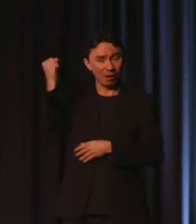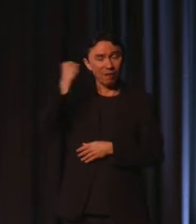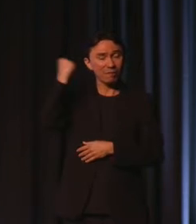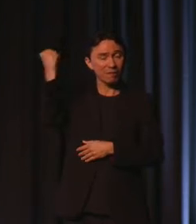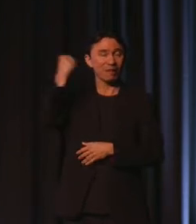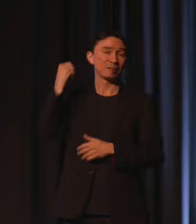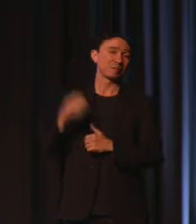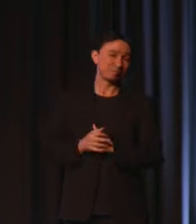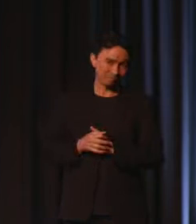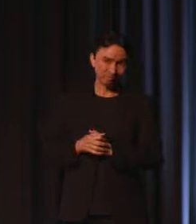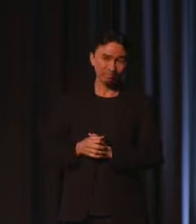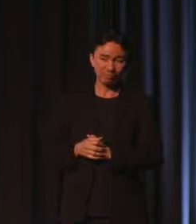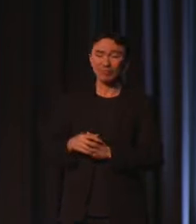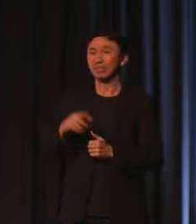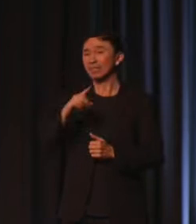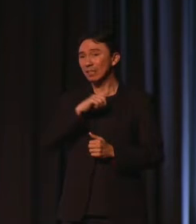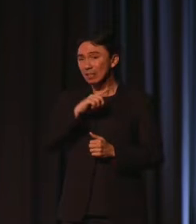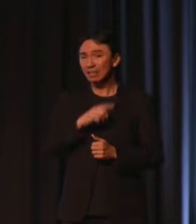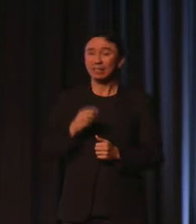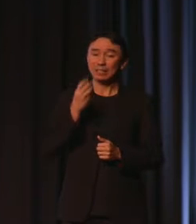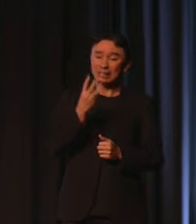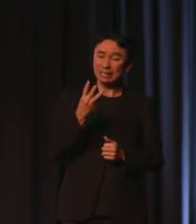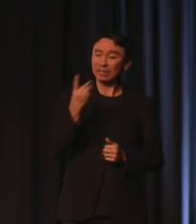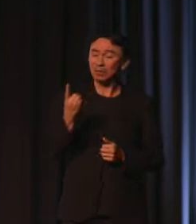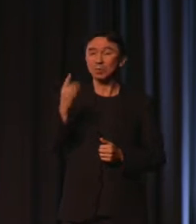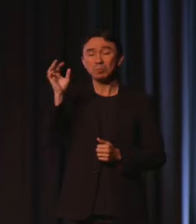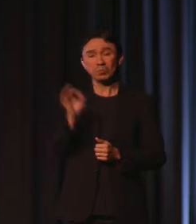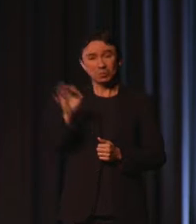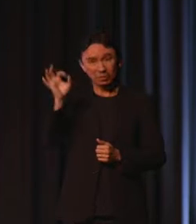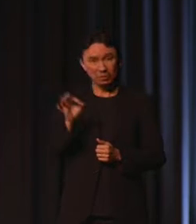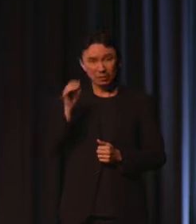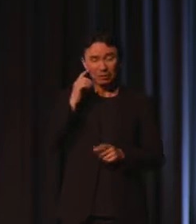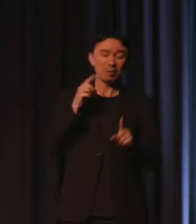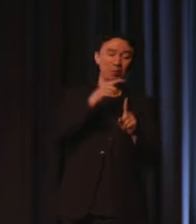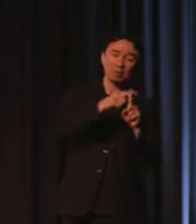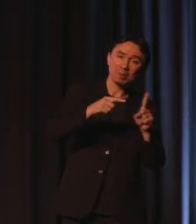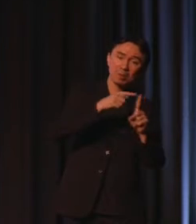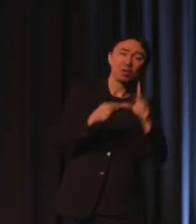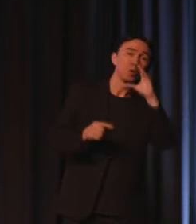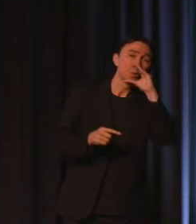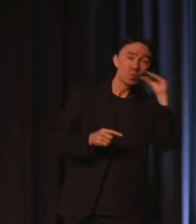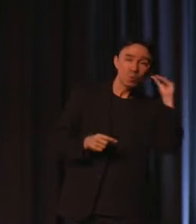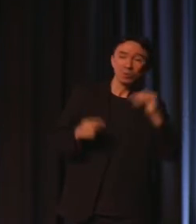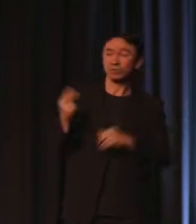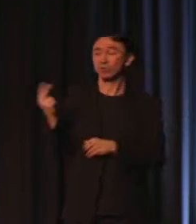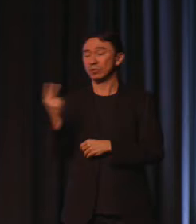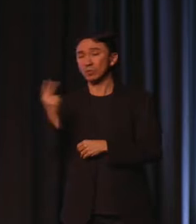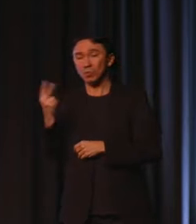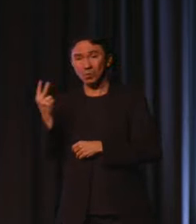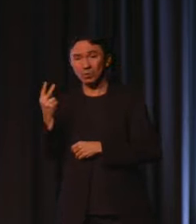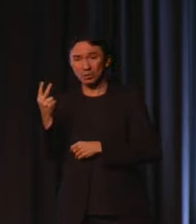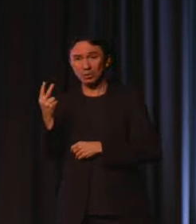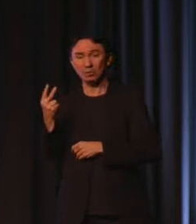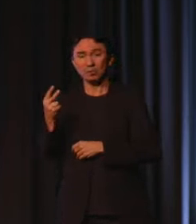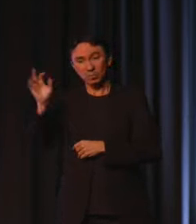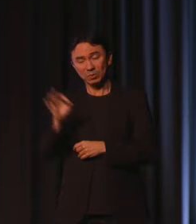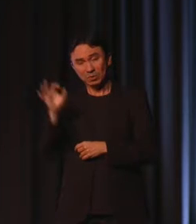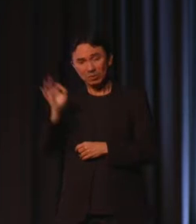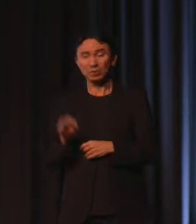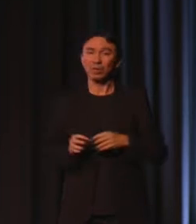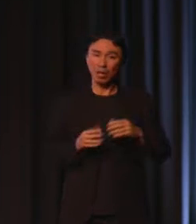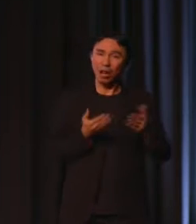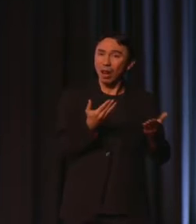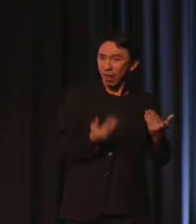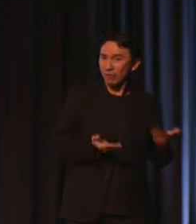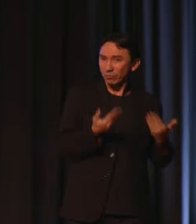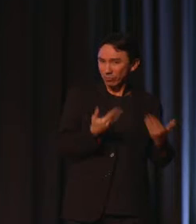sendo distribuída também, né? 31% está ali no moderado de adulto, 22% está no leve, e esse número no infantil ele